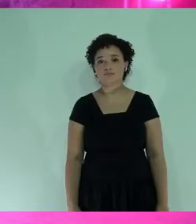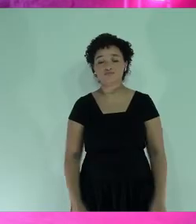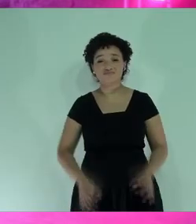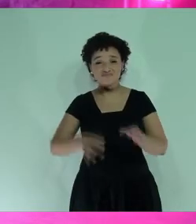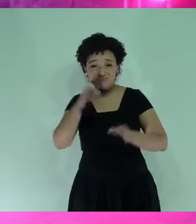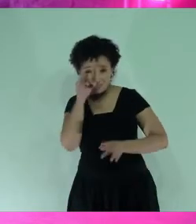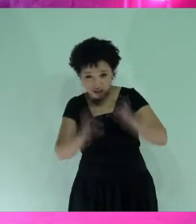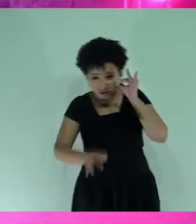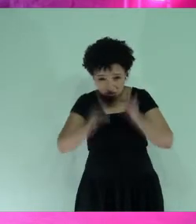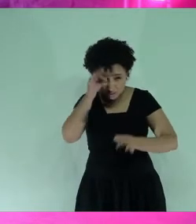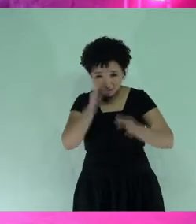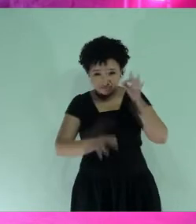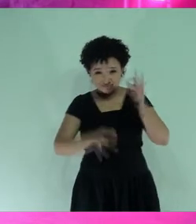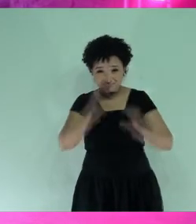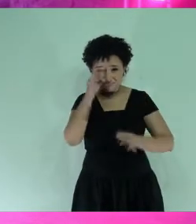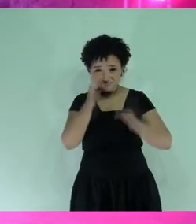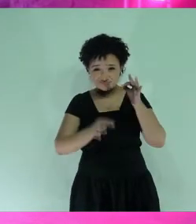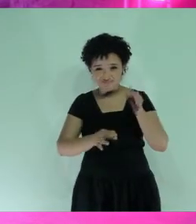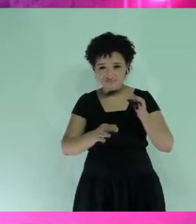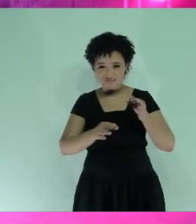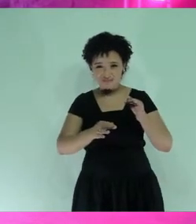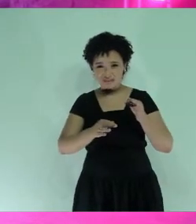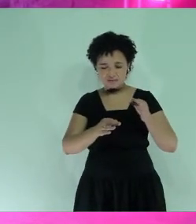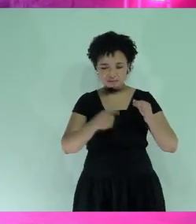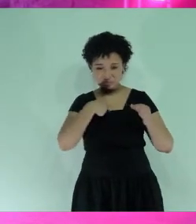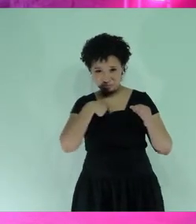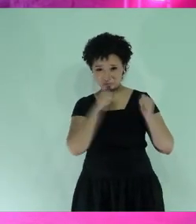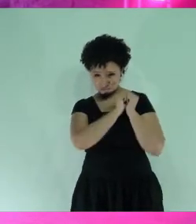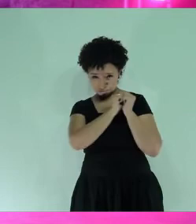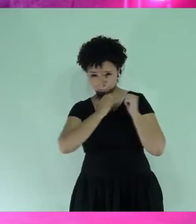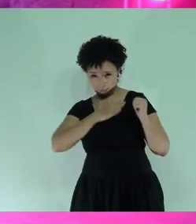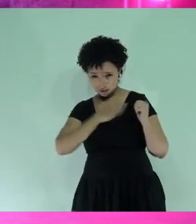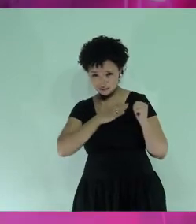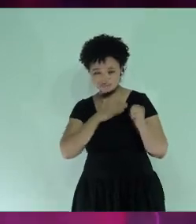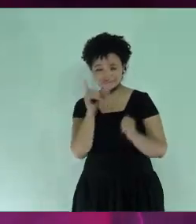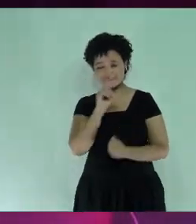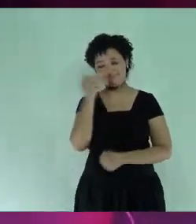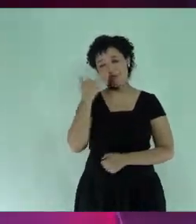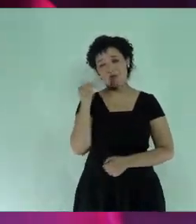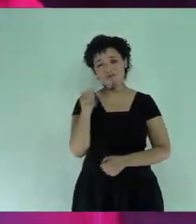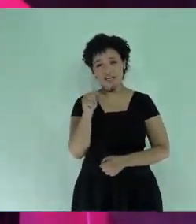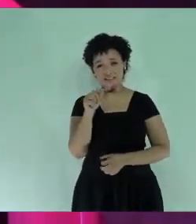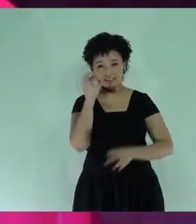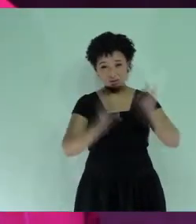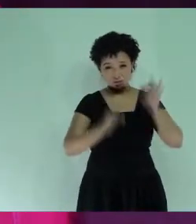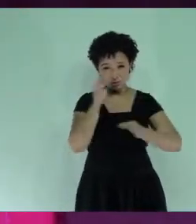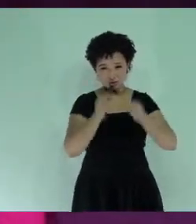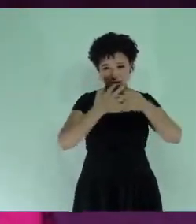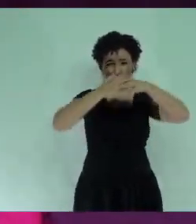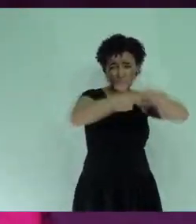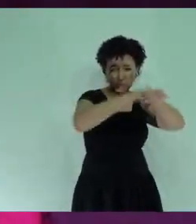A justiça não mora no meu tanque. A tal justiça